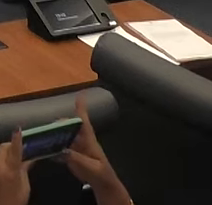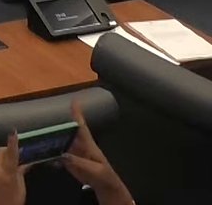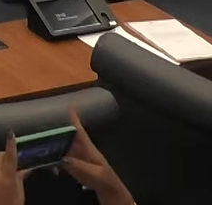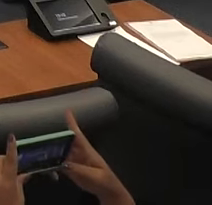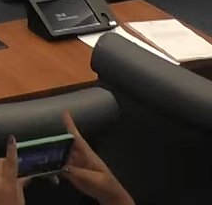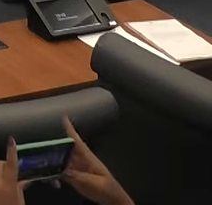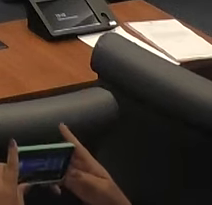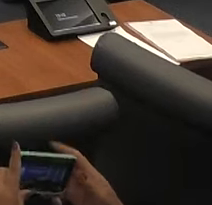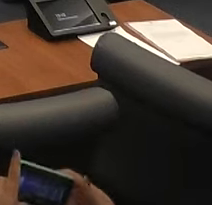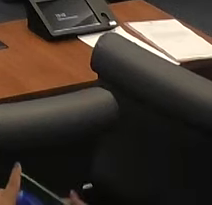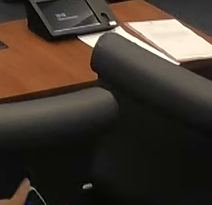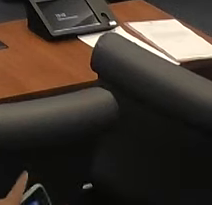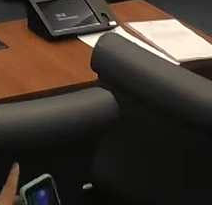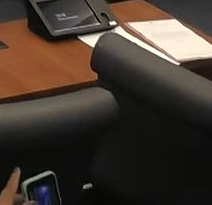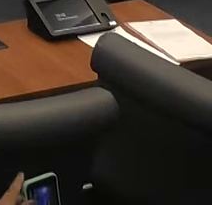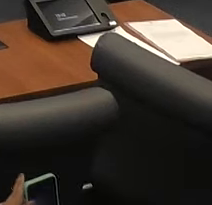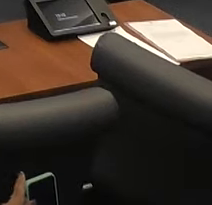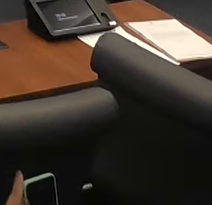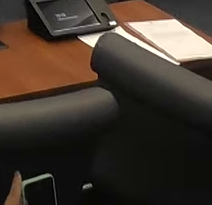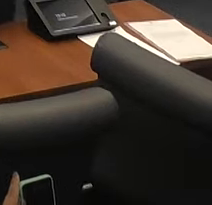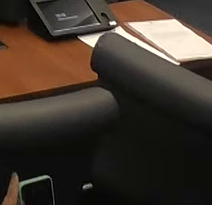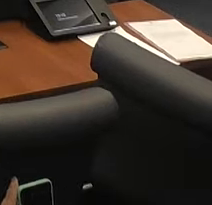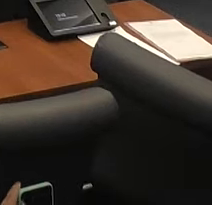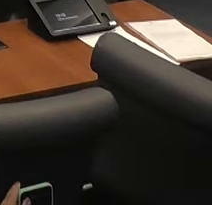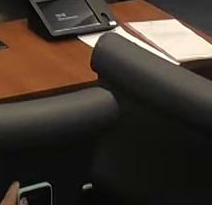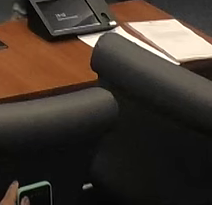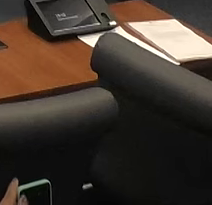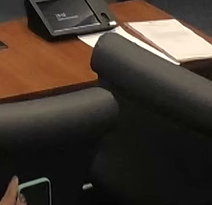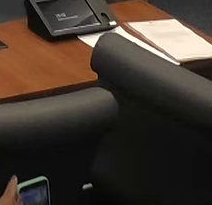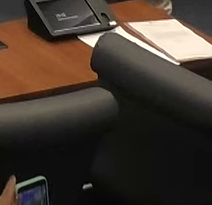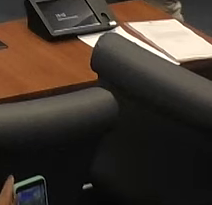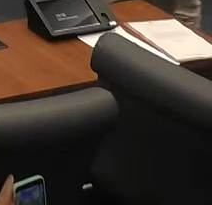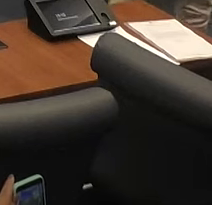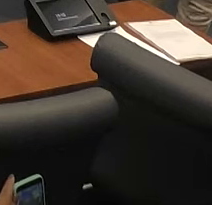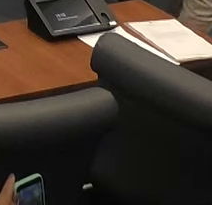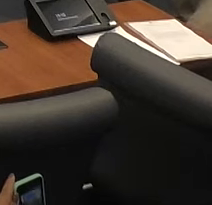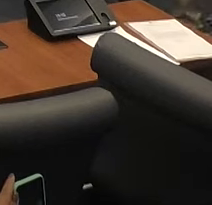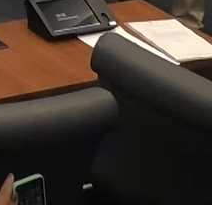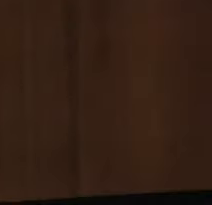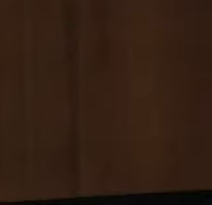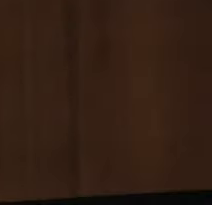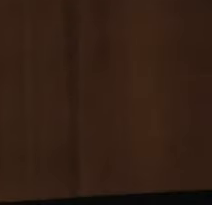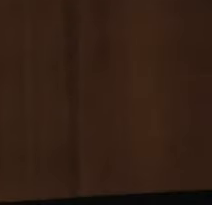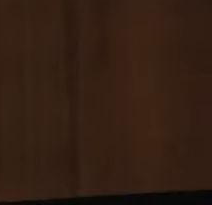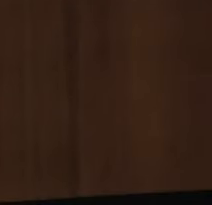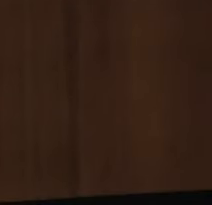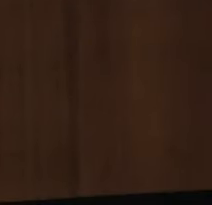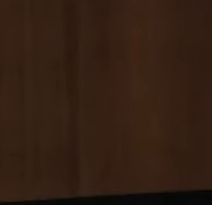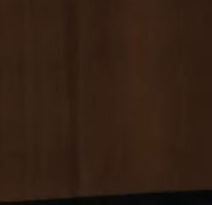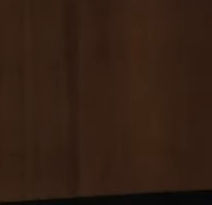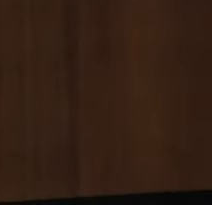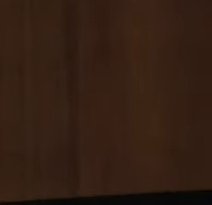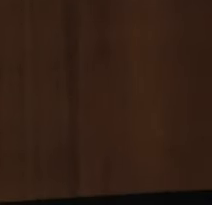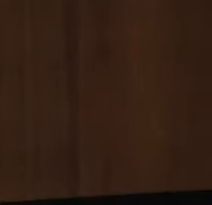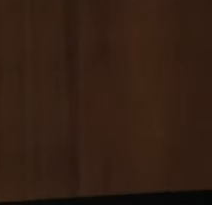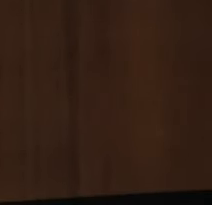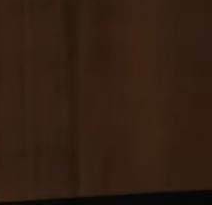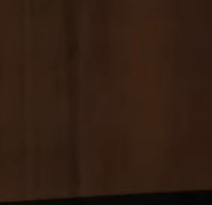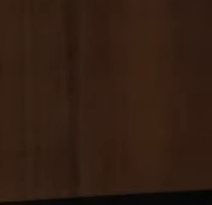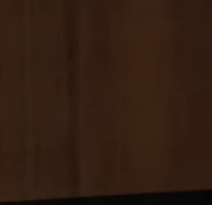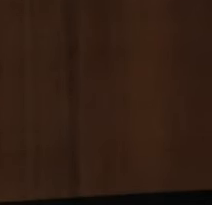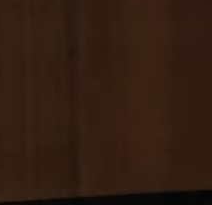caput. Fica criado o Conselho Gestor do Fundo Soberano, CGFS, com competência para 1.